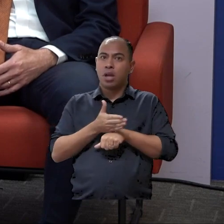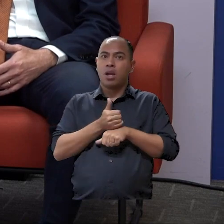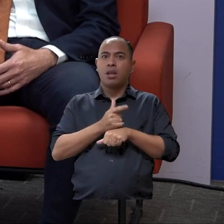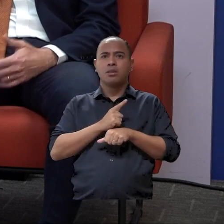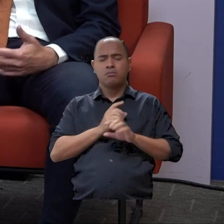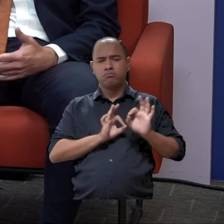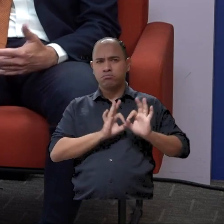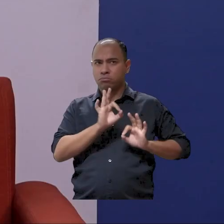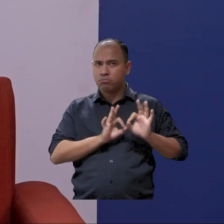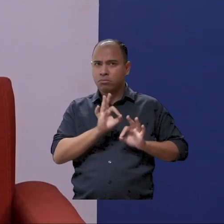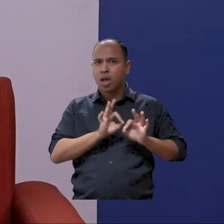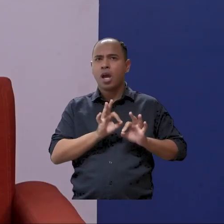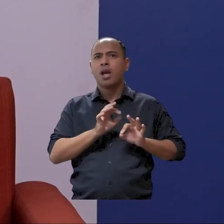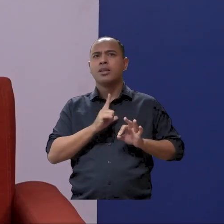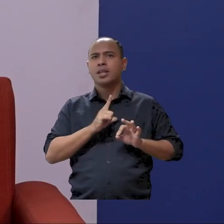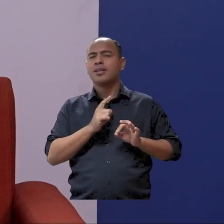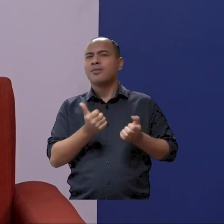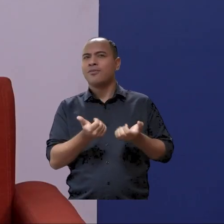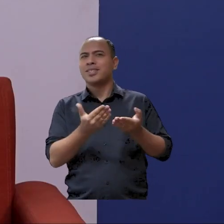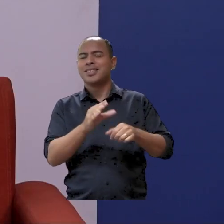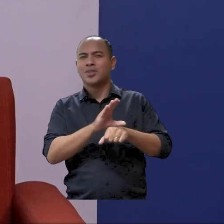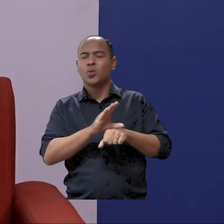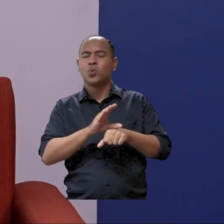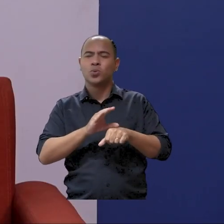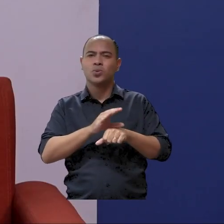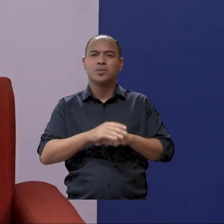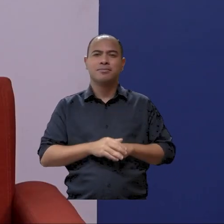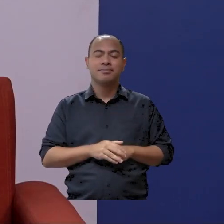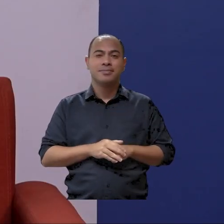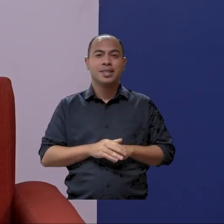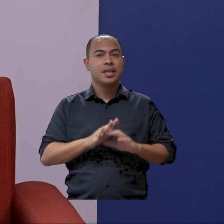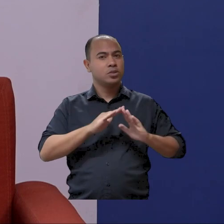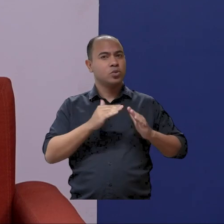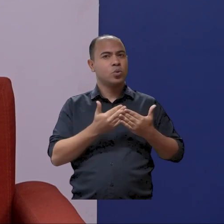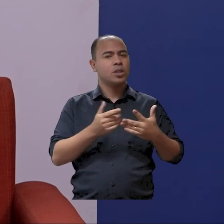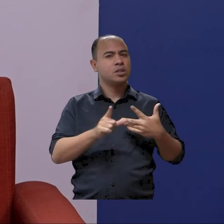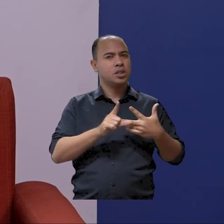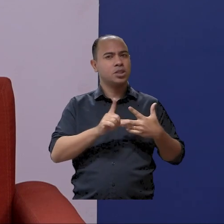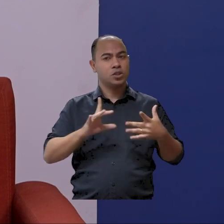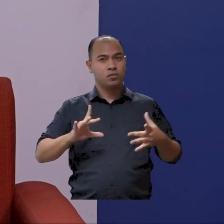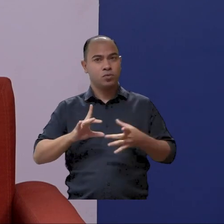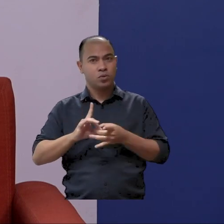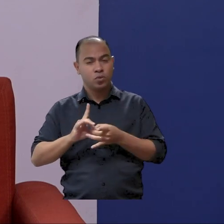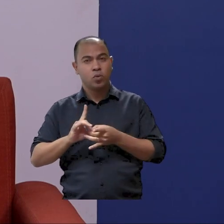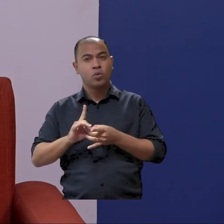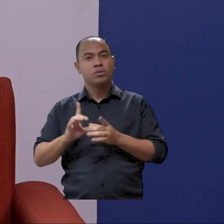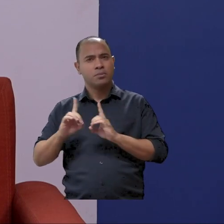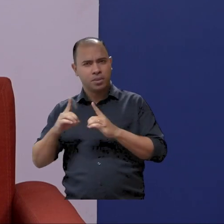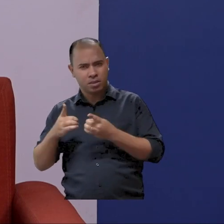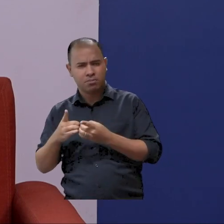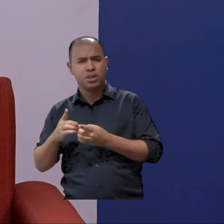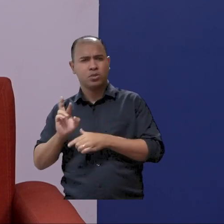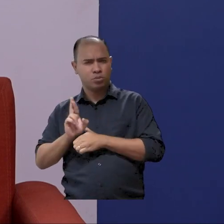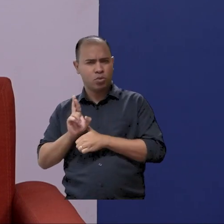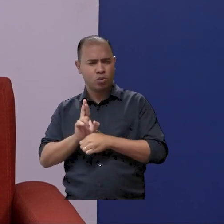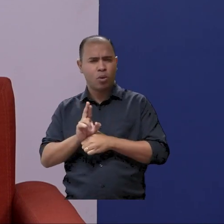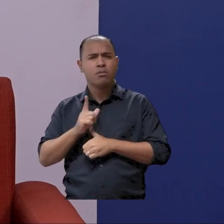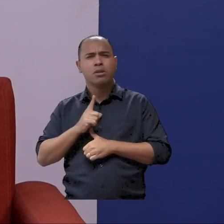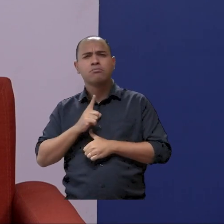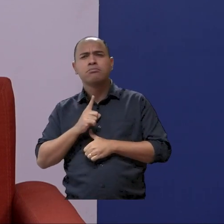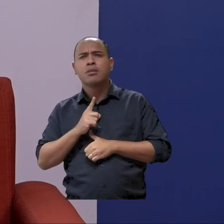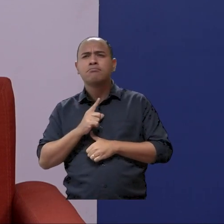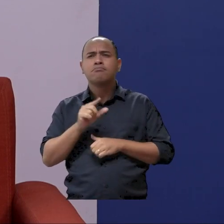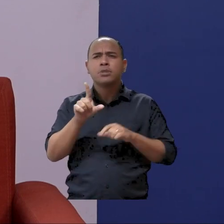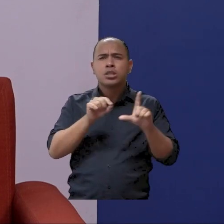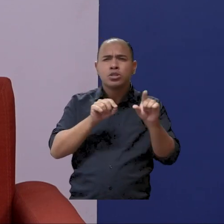aí na oferta desses cursos aos servidores. Então, a Escola Legislativa, juntamente com a Procuradoria, ela